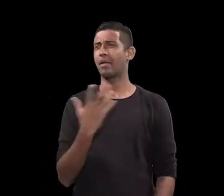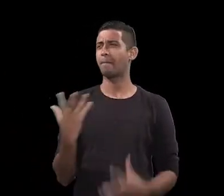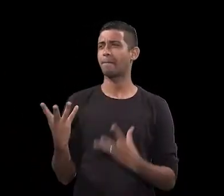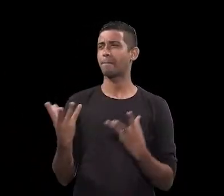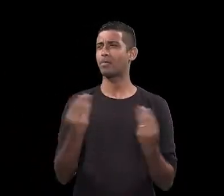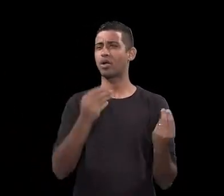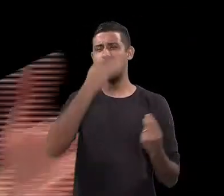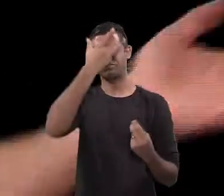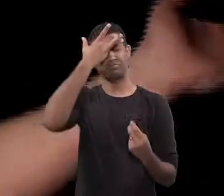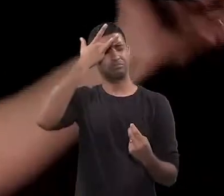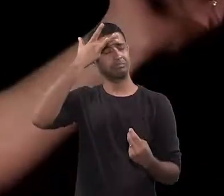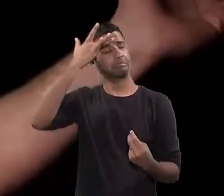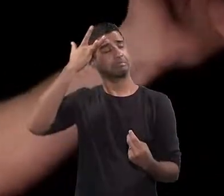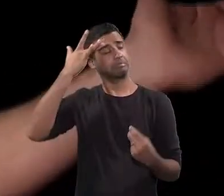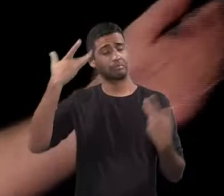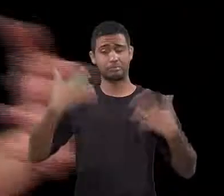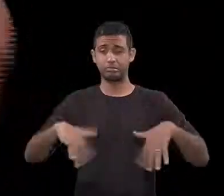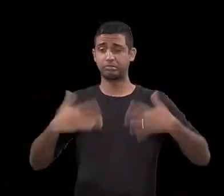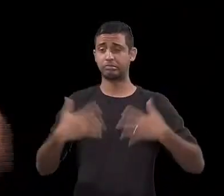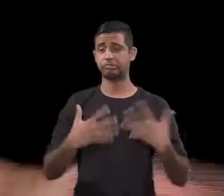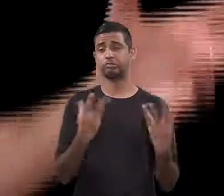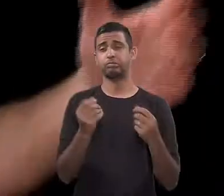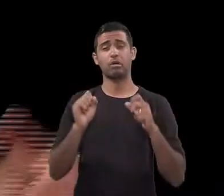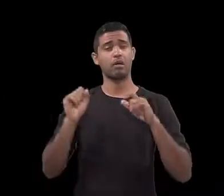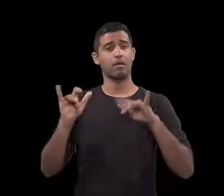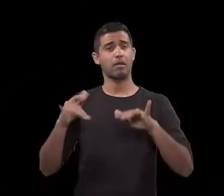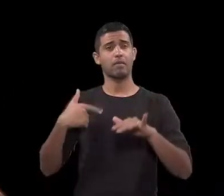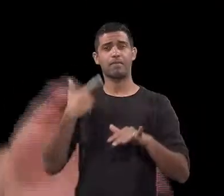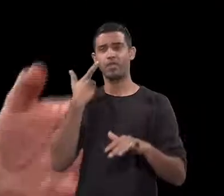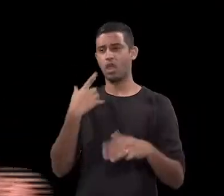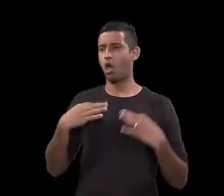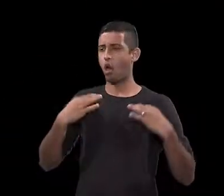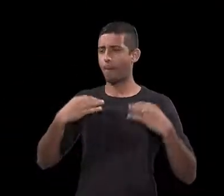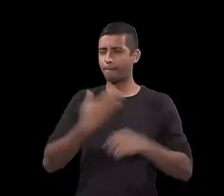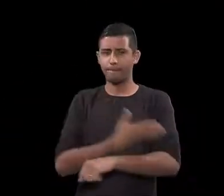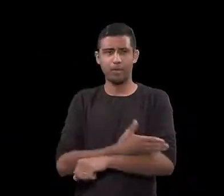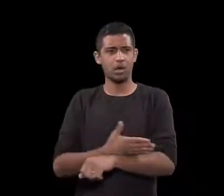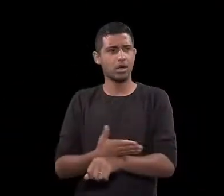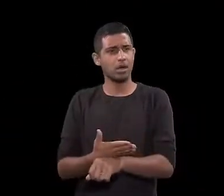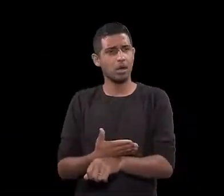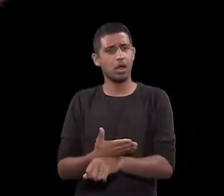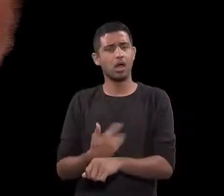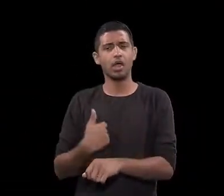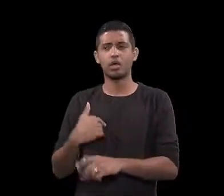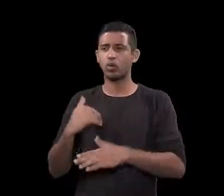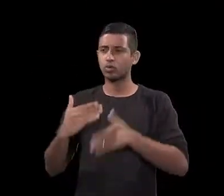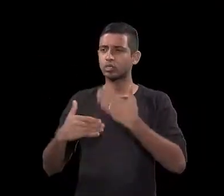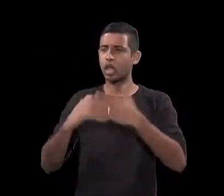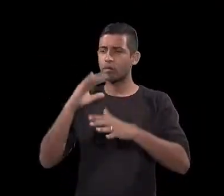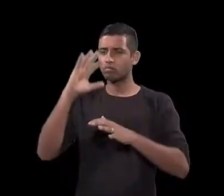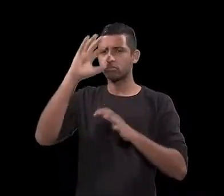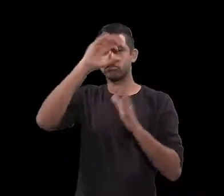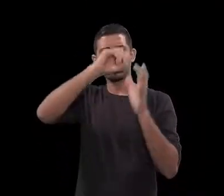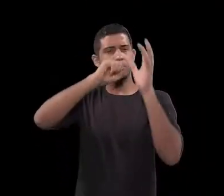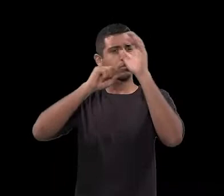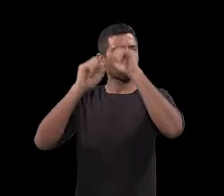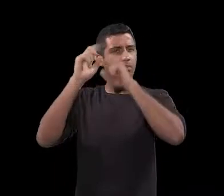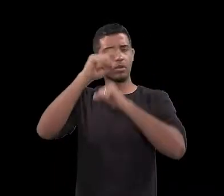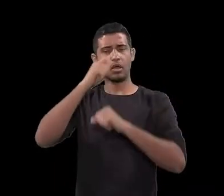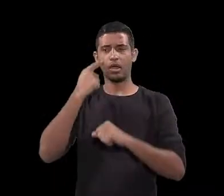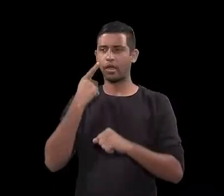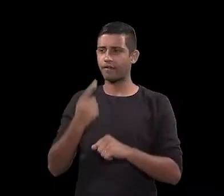vi milhões de pessoas com uma vestimenta branca, e aí fui conhecendo